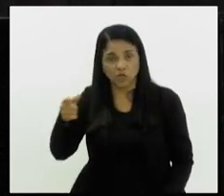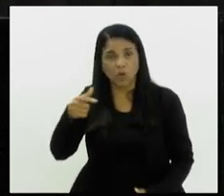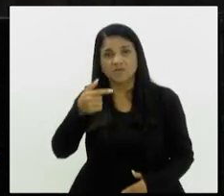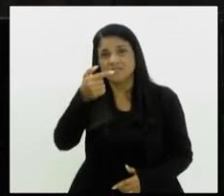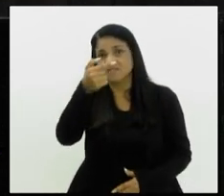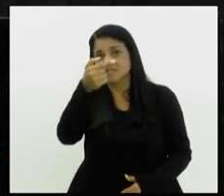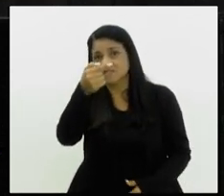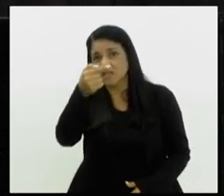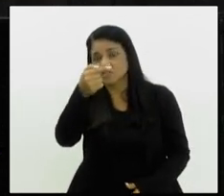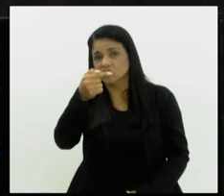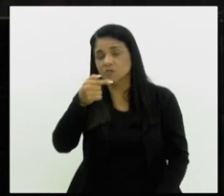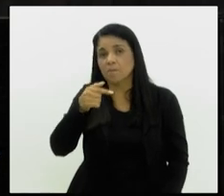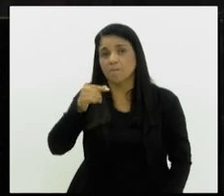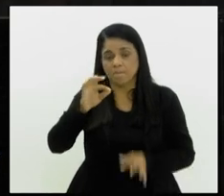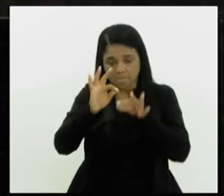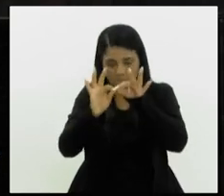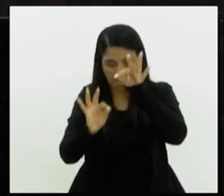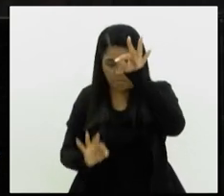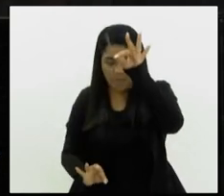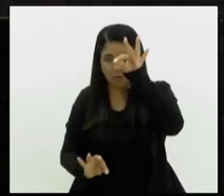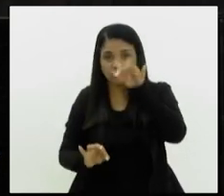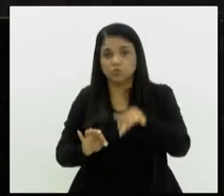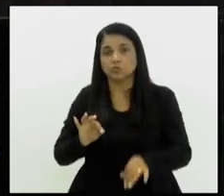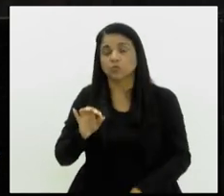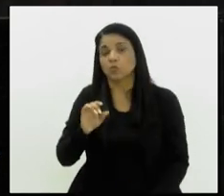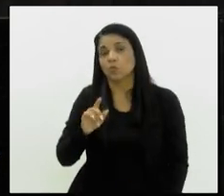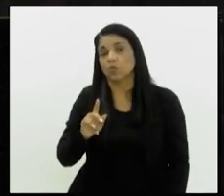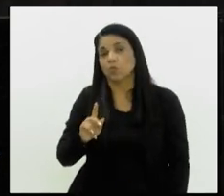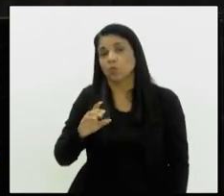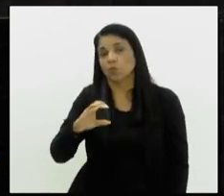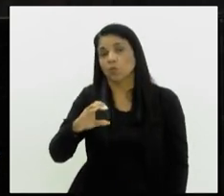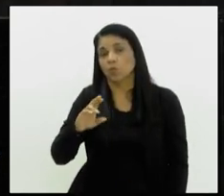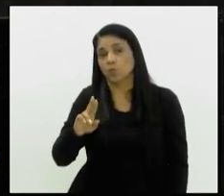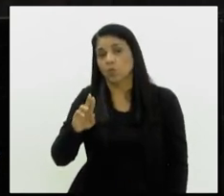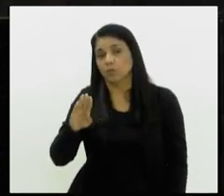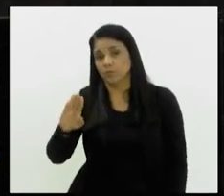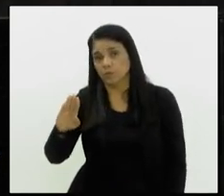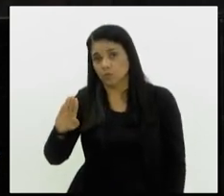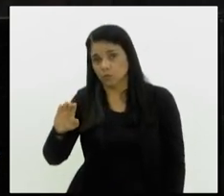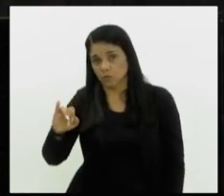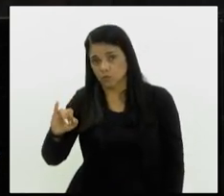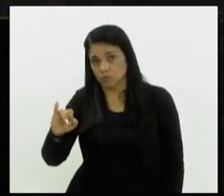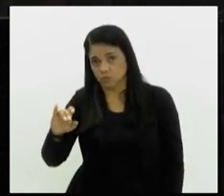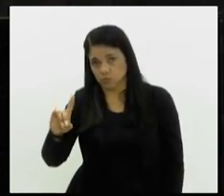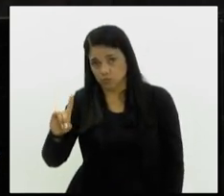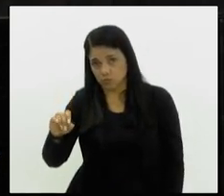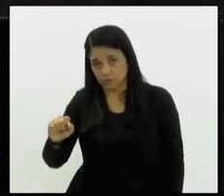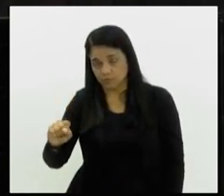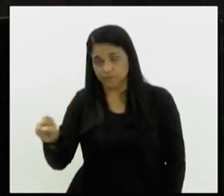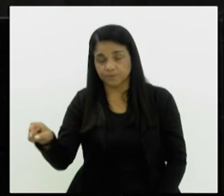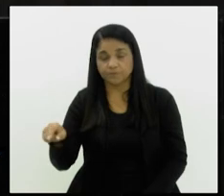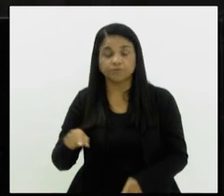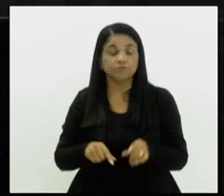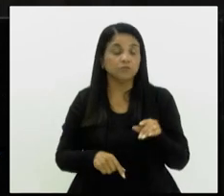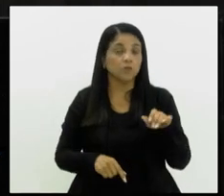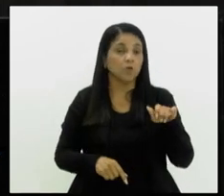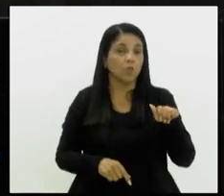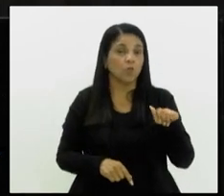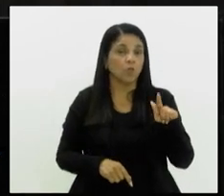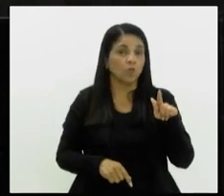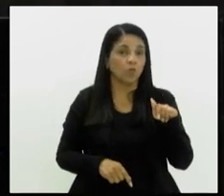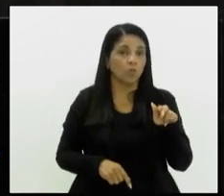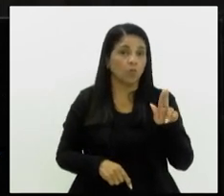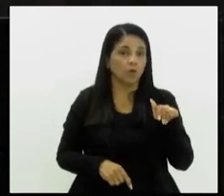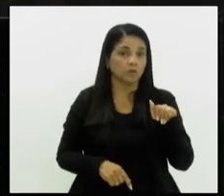metros cúbicos de vazão de água por segundo. E o Guandu, 42 metros cúbicos por segundo.